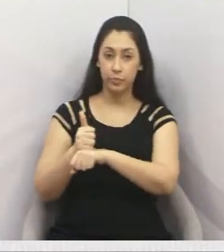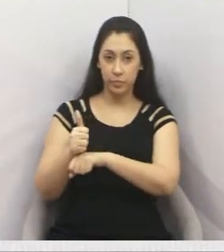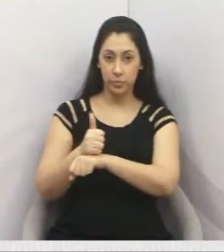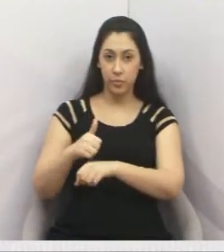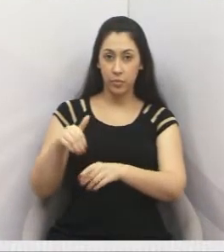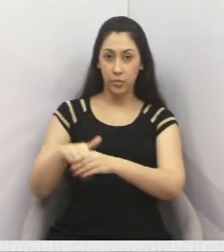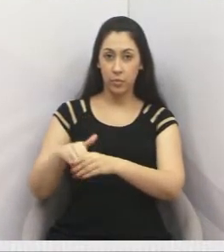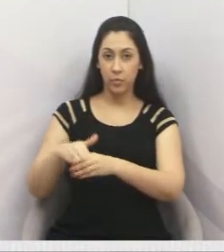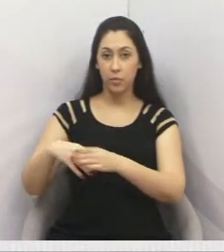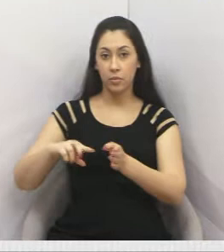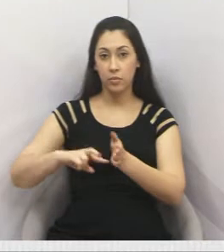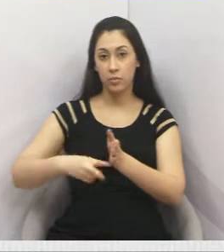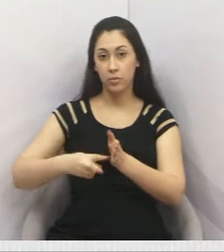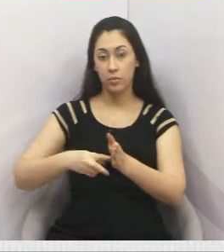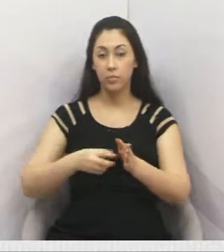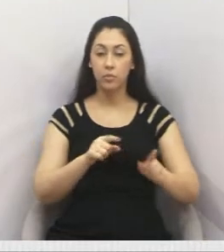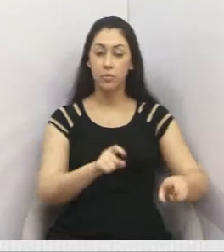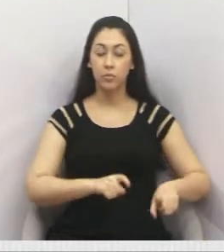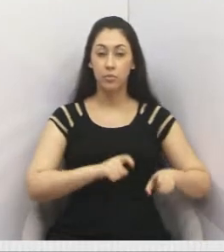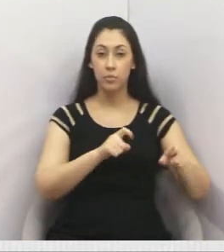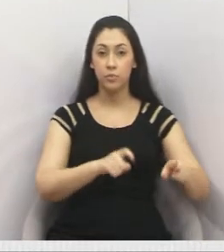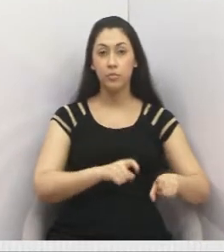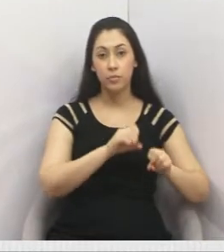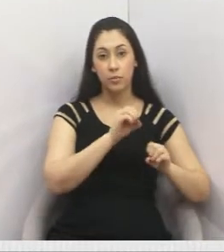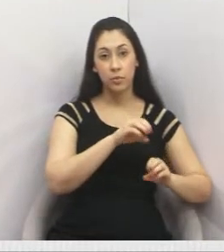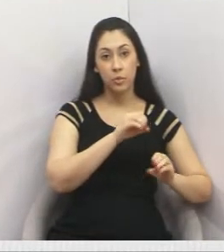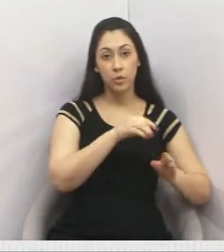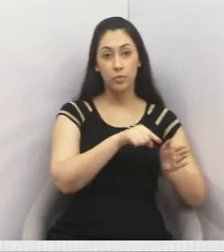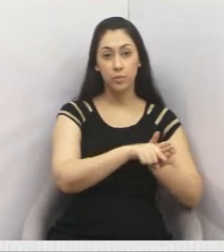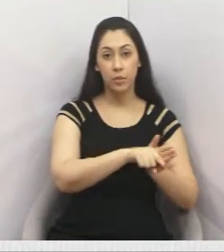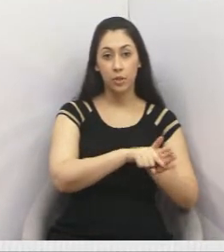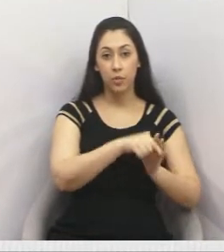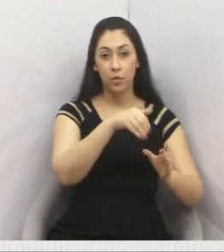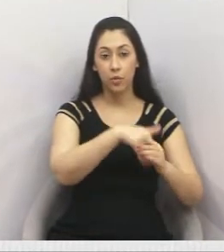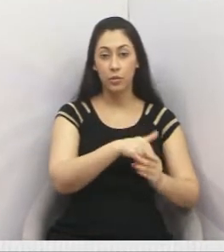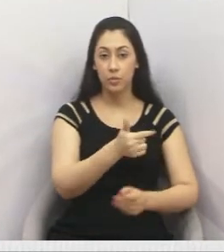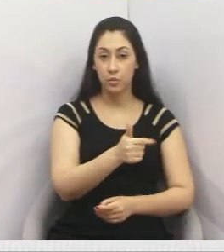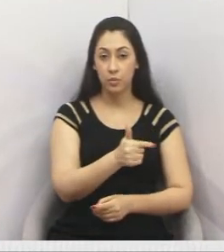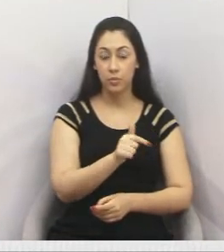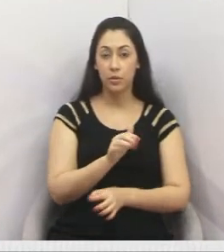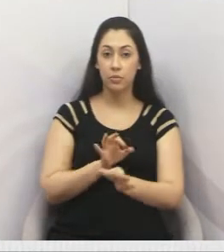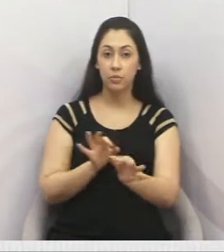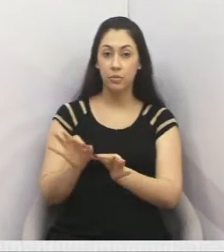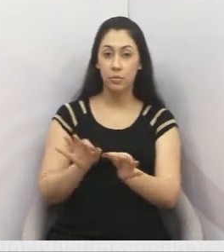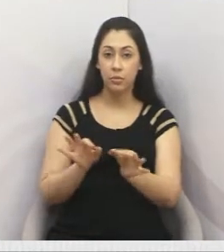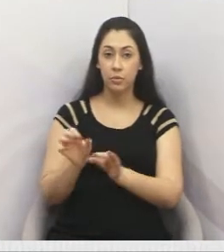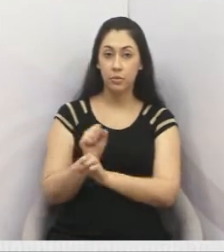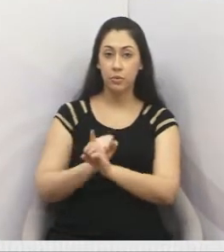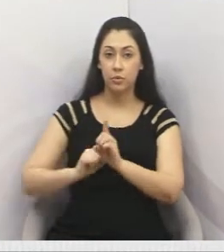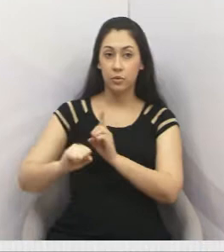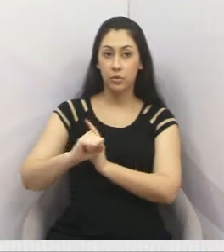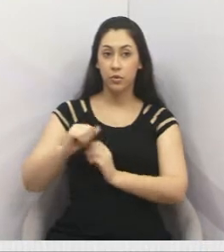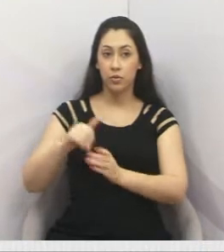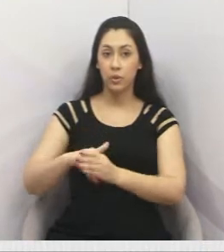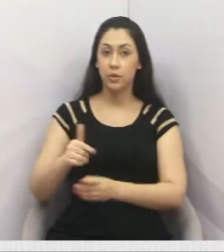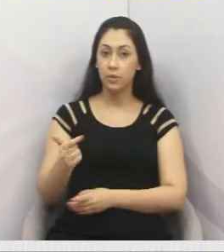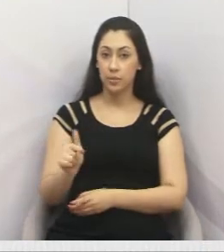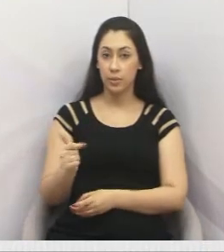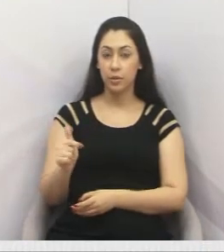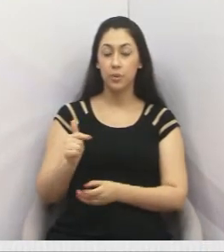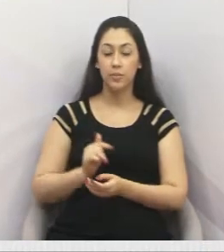profissionais, Sindicato Rural, entidades acadêmicas e de pesquisa em branco, Organização da Sociedade Civil em branco.